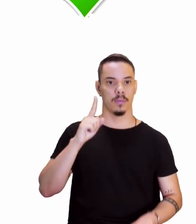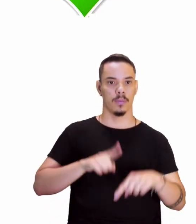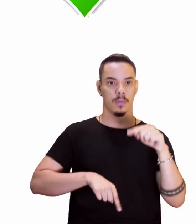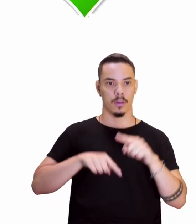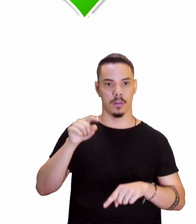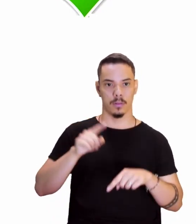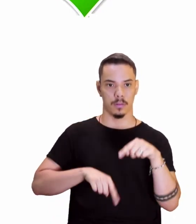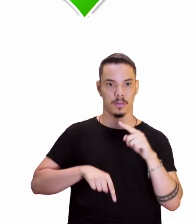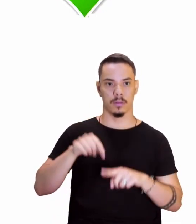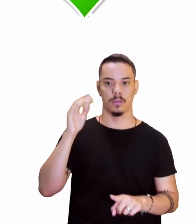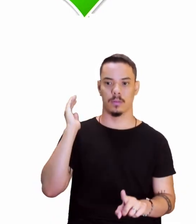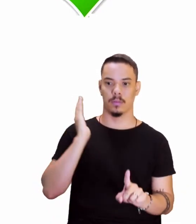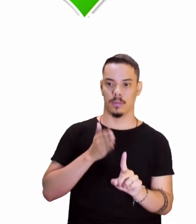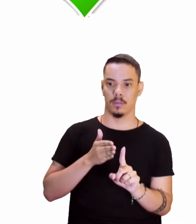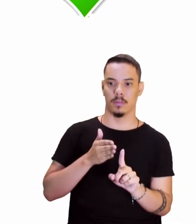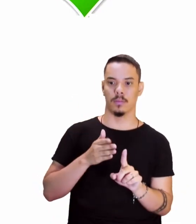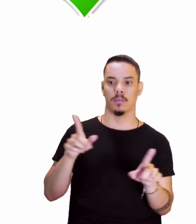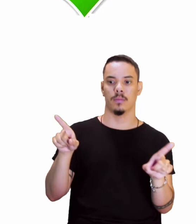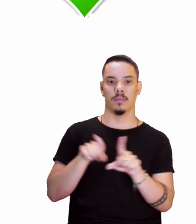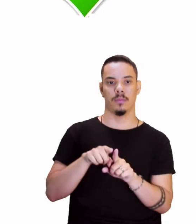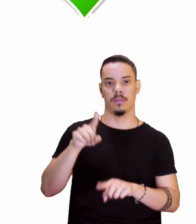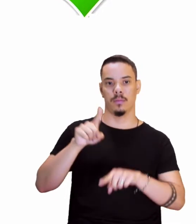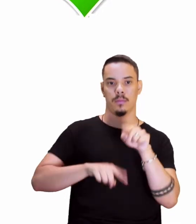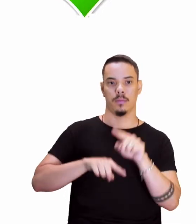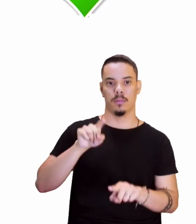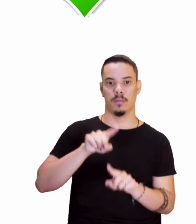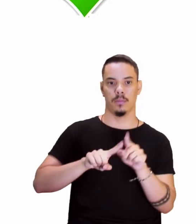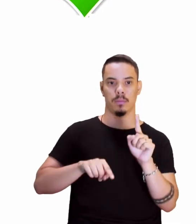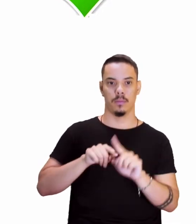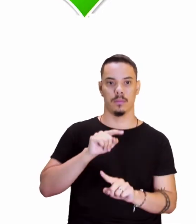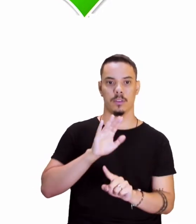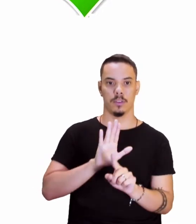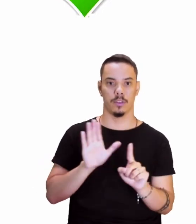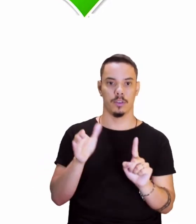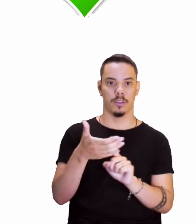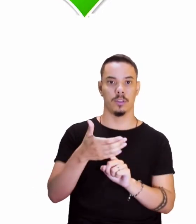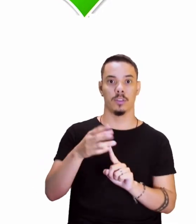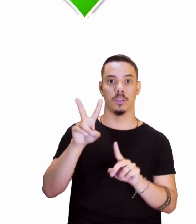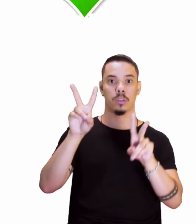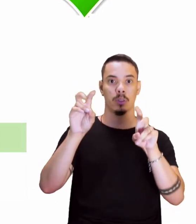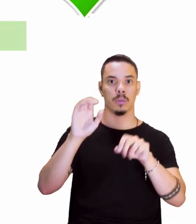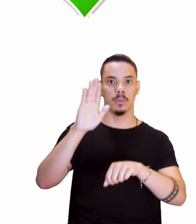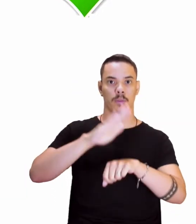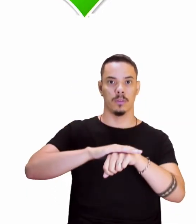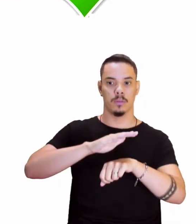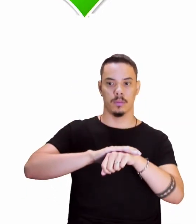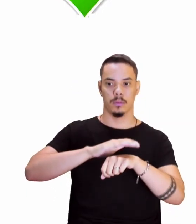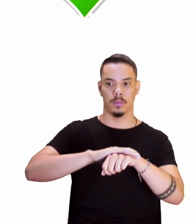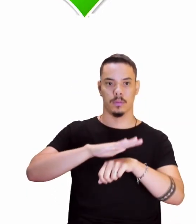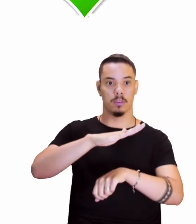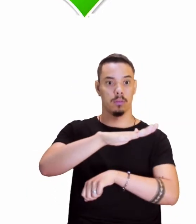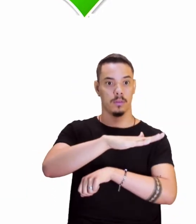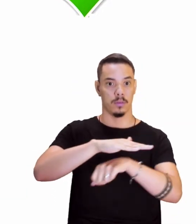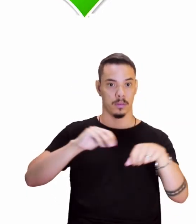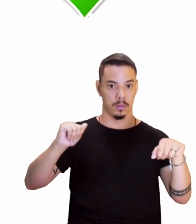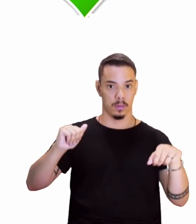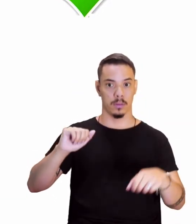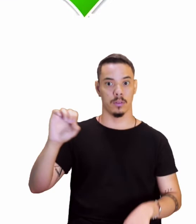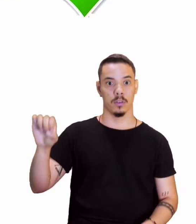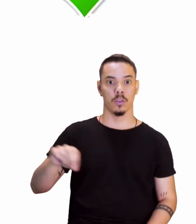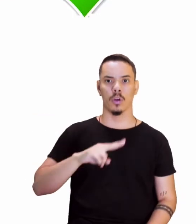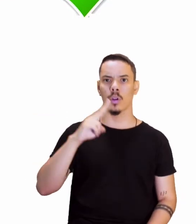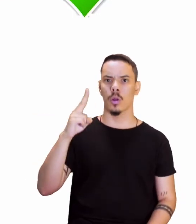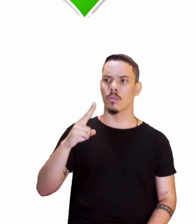e aqui o verbo transitivo direto, no sentido de chamar. Ou então,